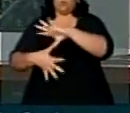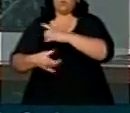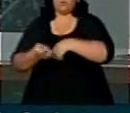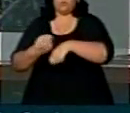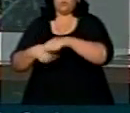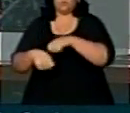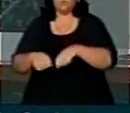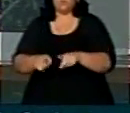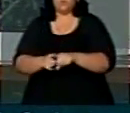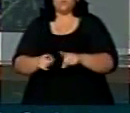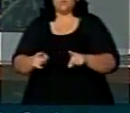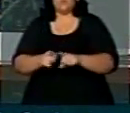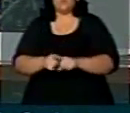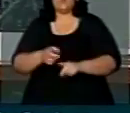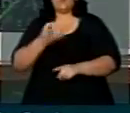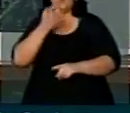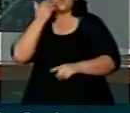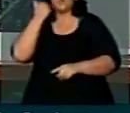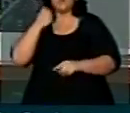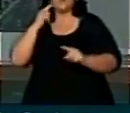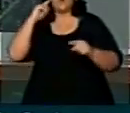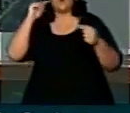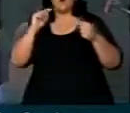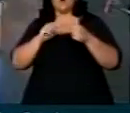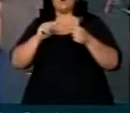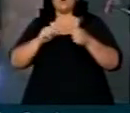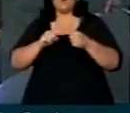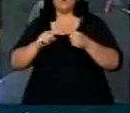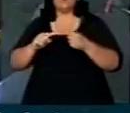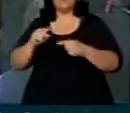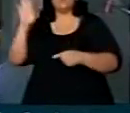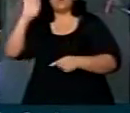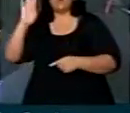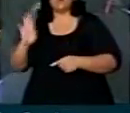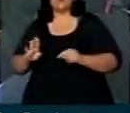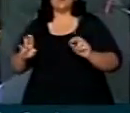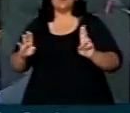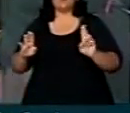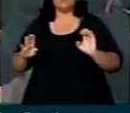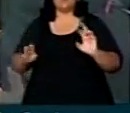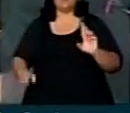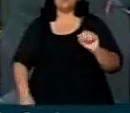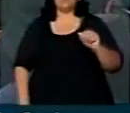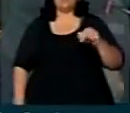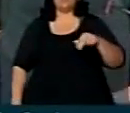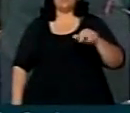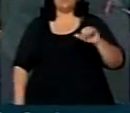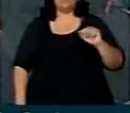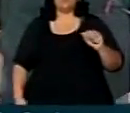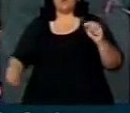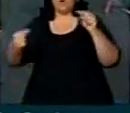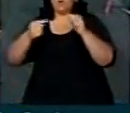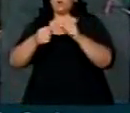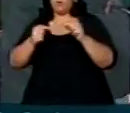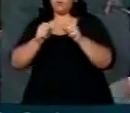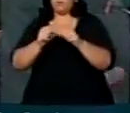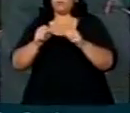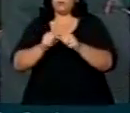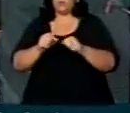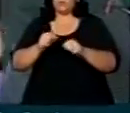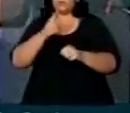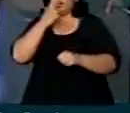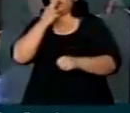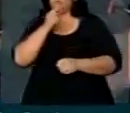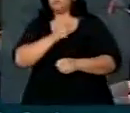Eu queria saber sobre o acordo Brasil-Ucrânia, que recentemente foi anunciado como o Brasil desistido